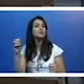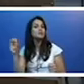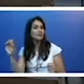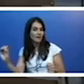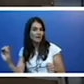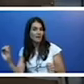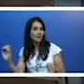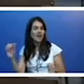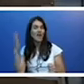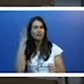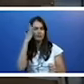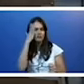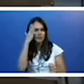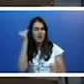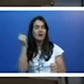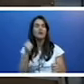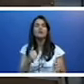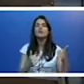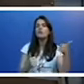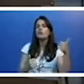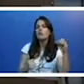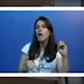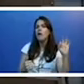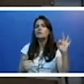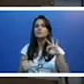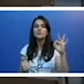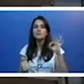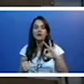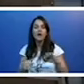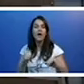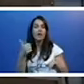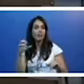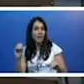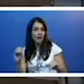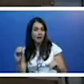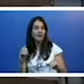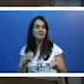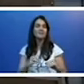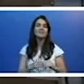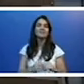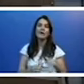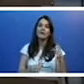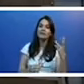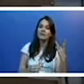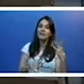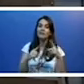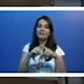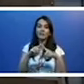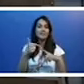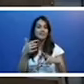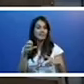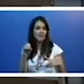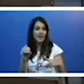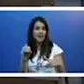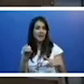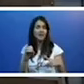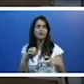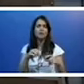que 10% é 10, então 30% vai ser 3 vezes 10. Tinha que ficar quebrando